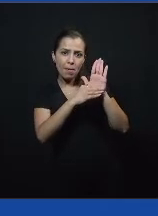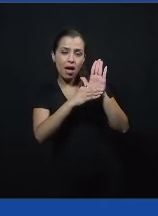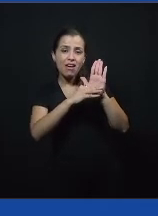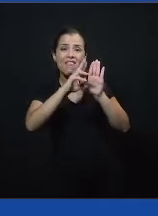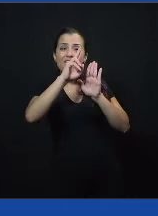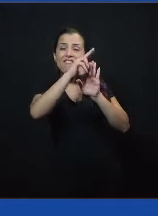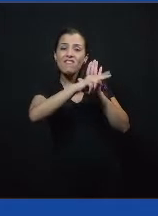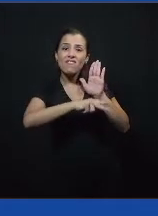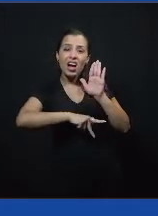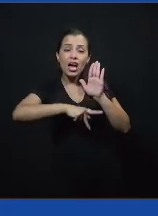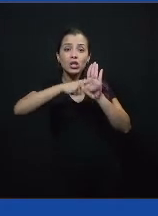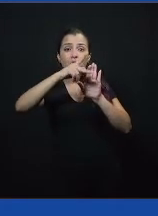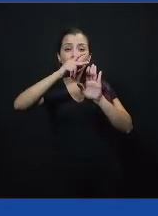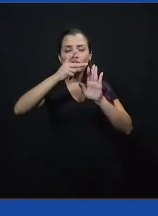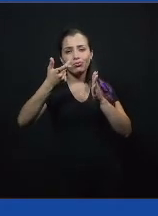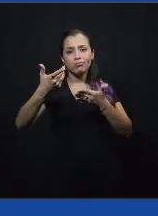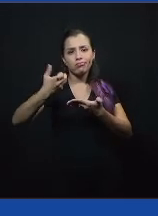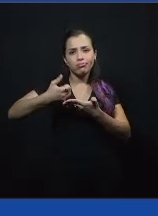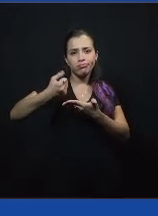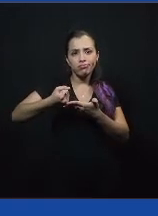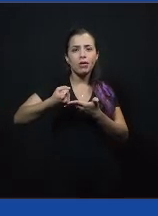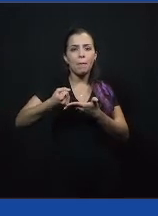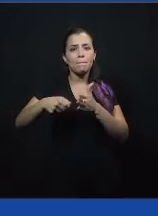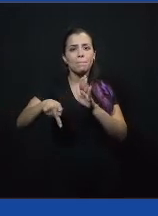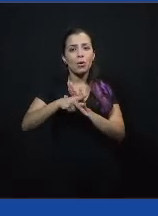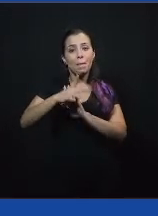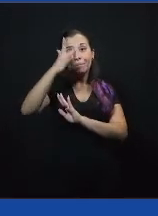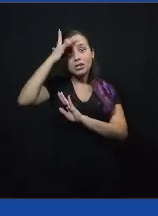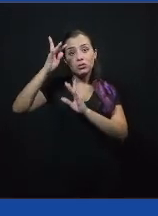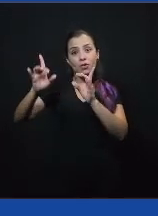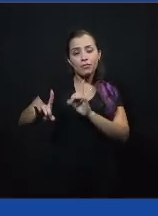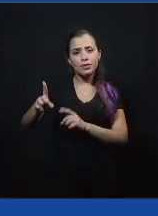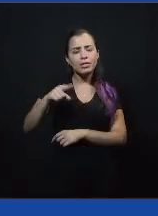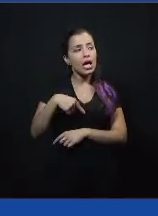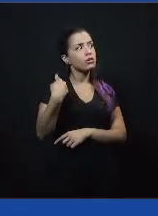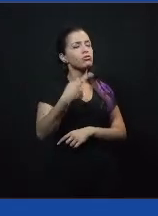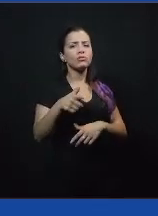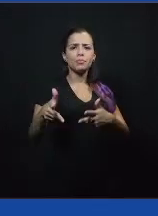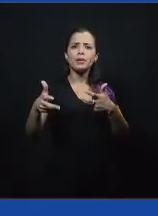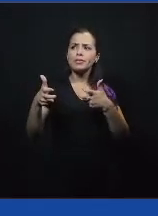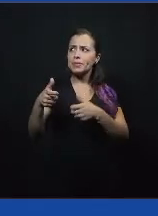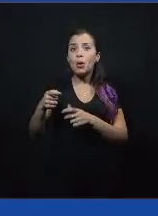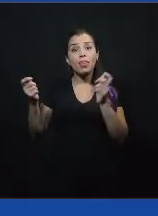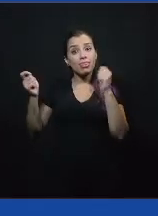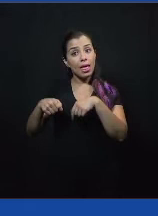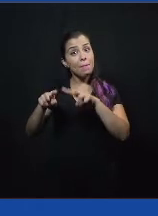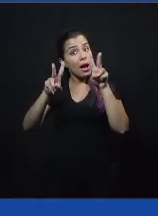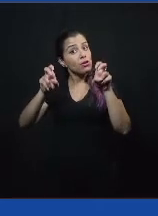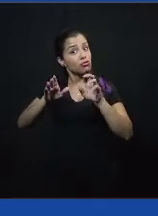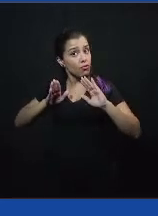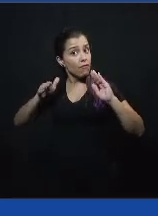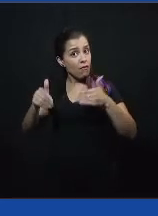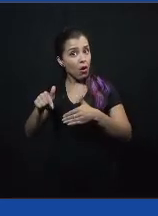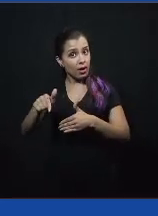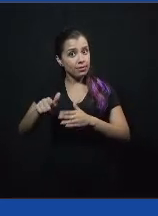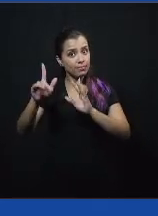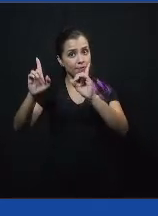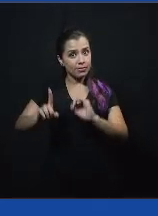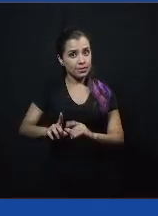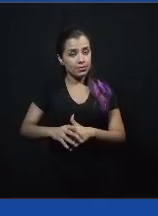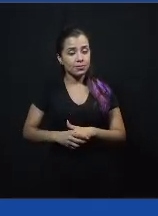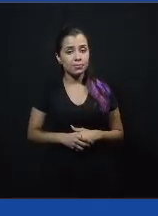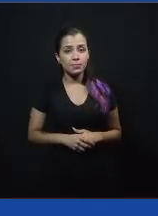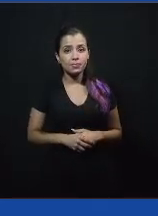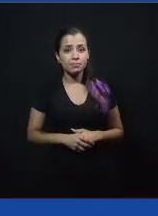as pessoas são todas as terças e foi aí que meu grupo percebeu que a gente vivia focar nesse assunto E